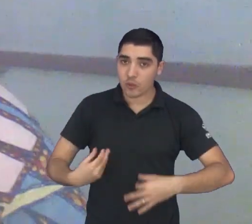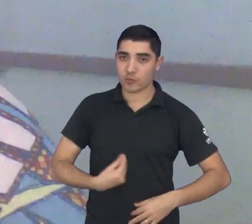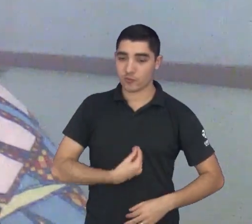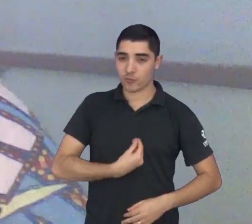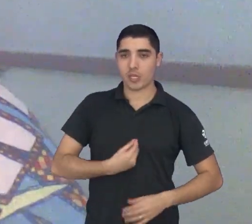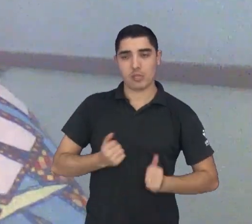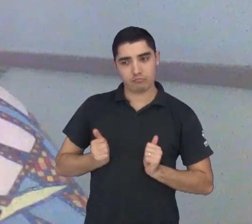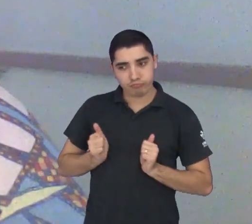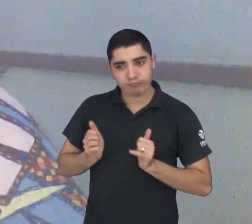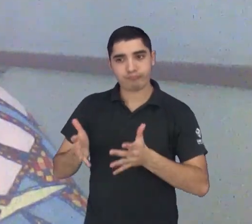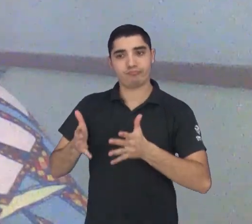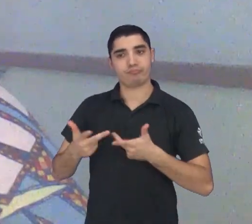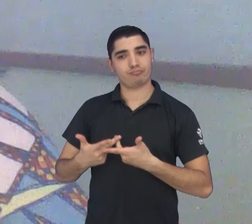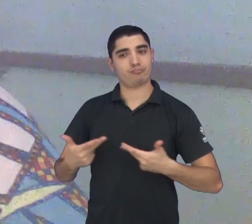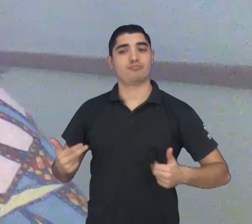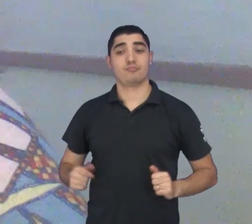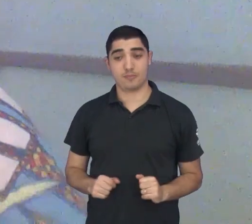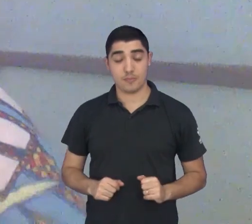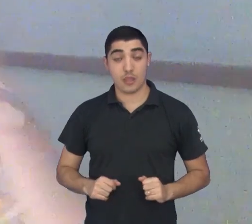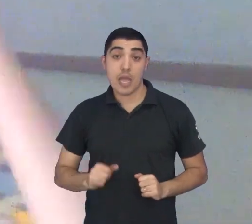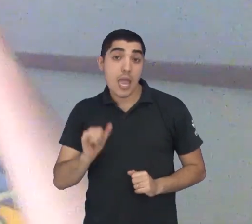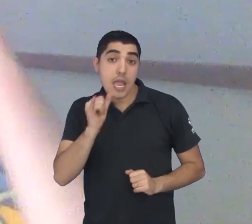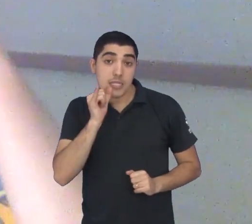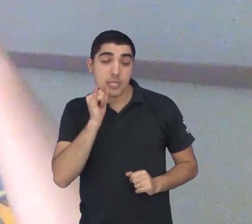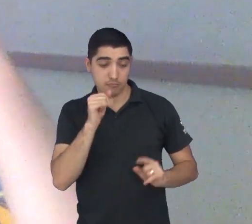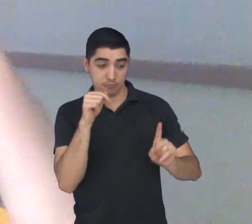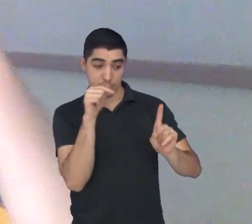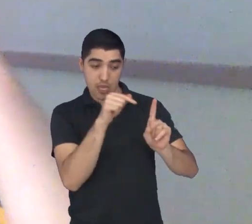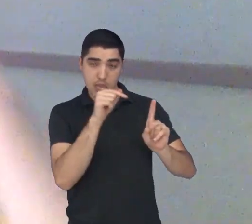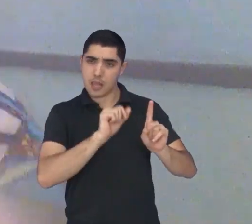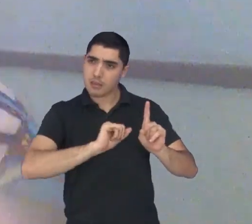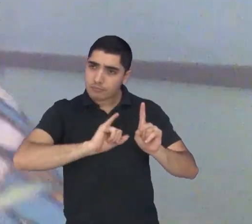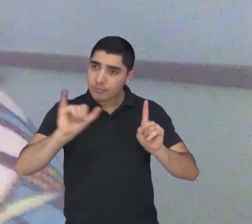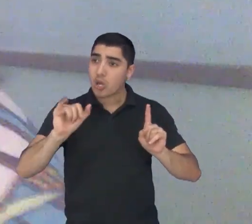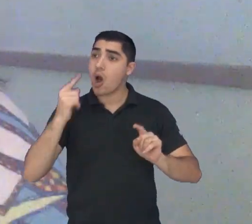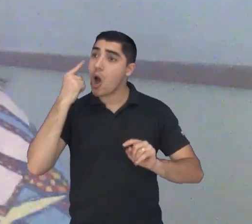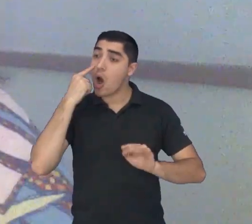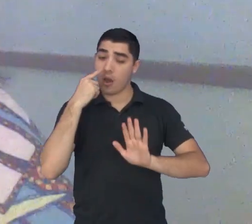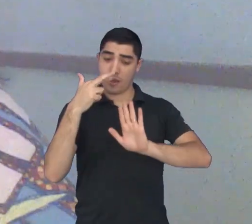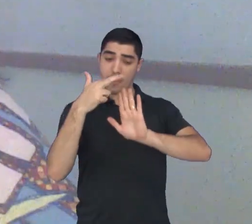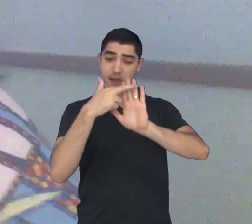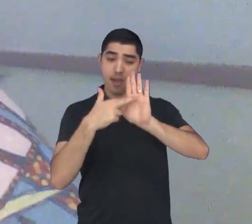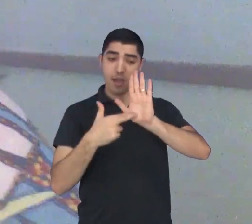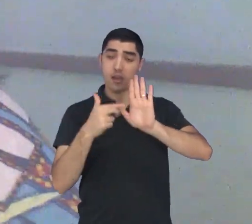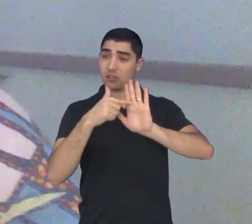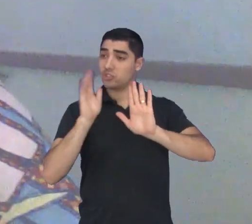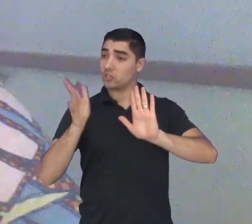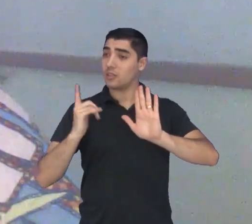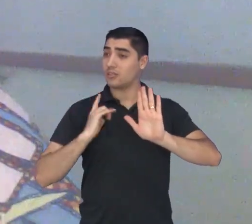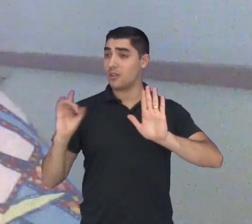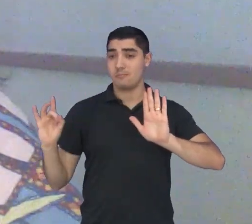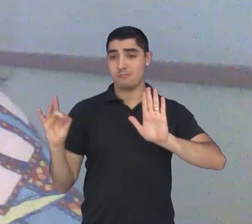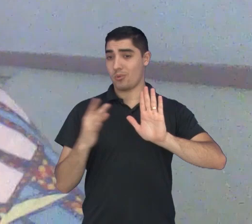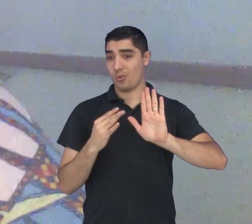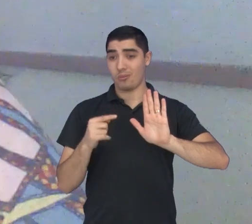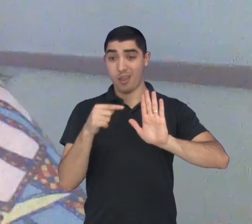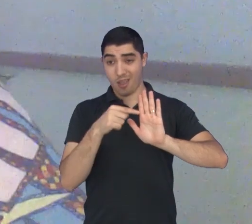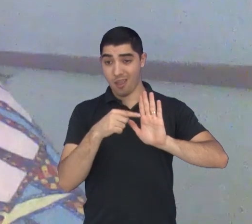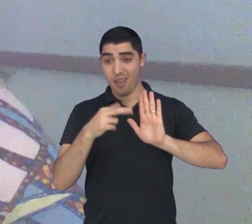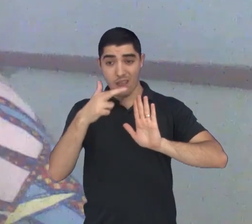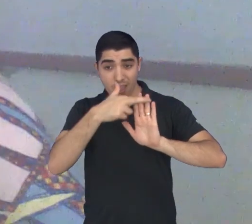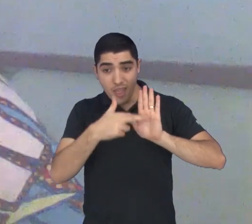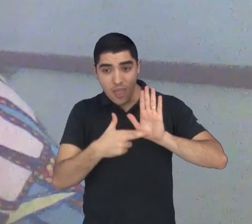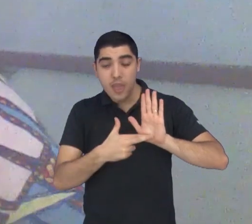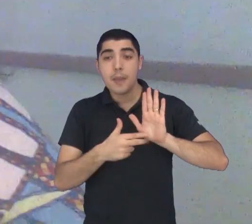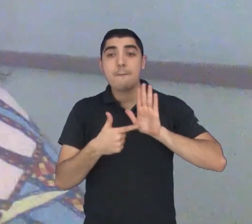e até mesmo das regras. As regras existem por algum motivo. Elas colocam diretrizes e